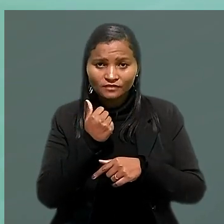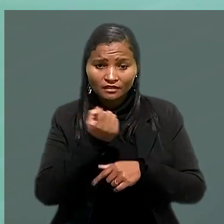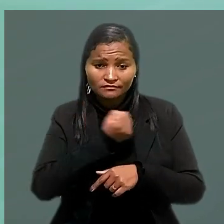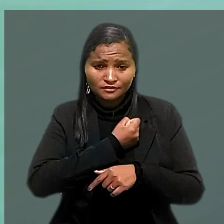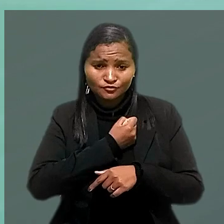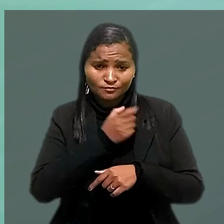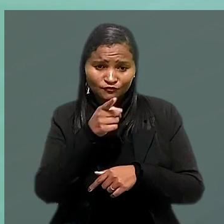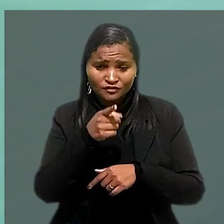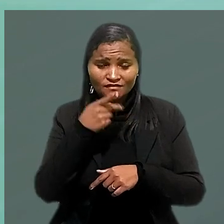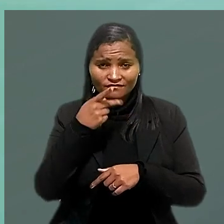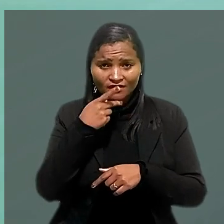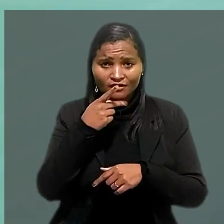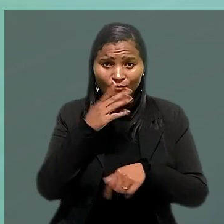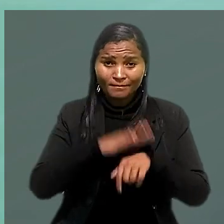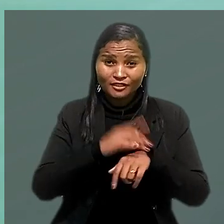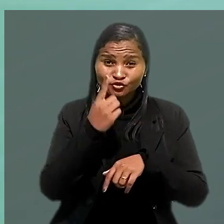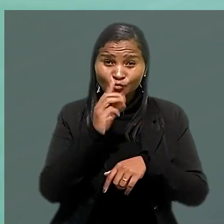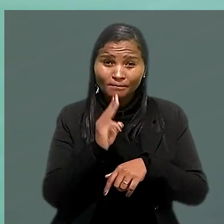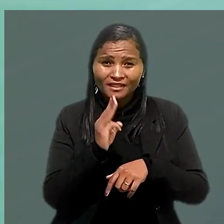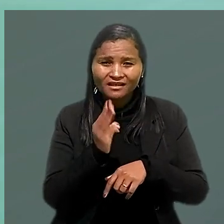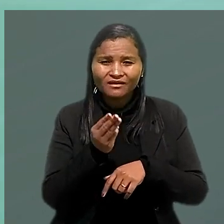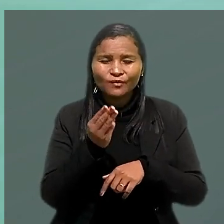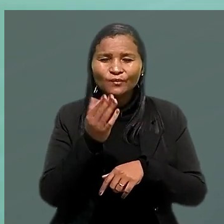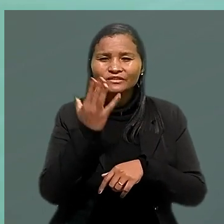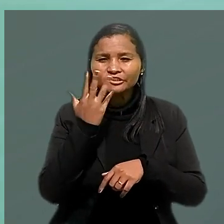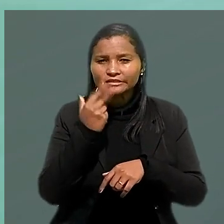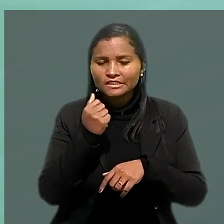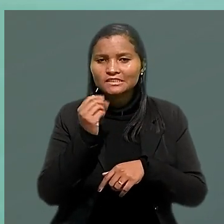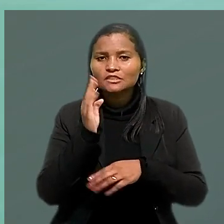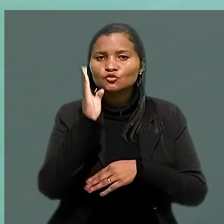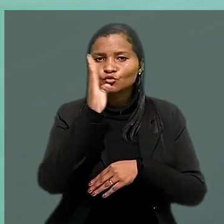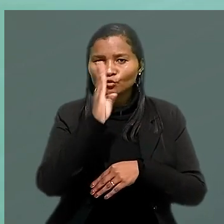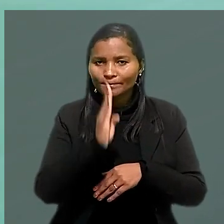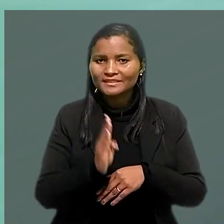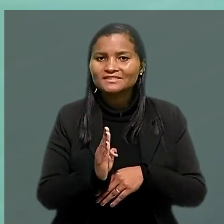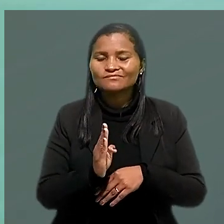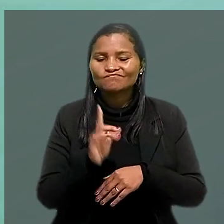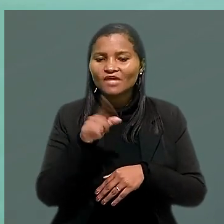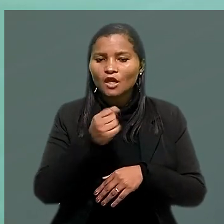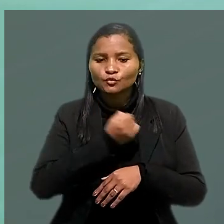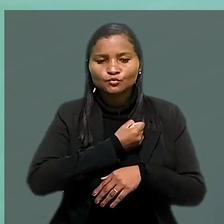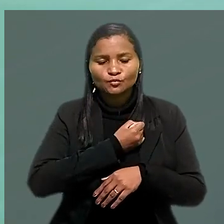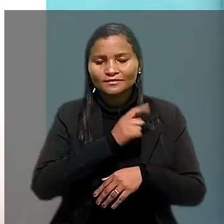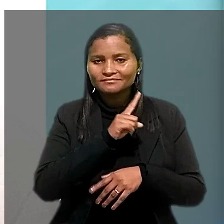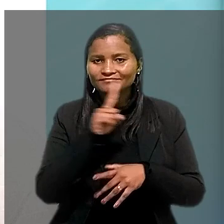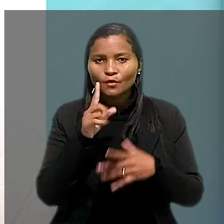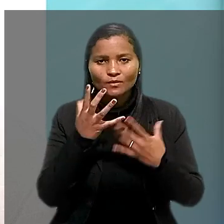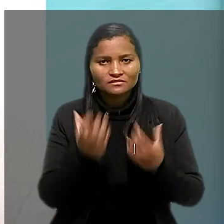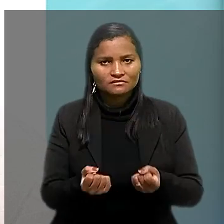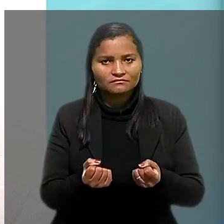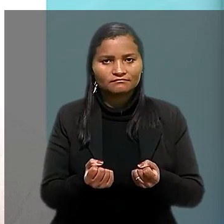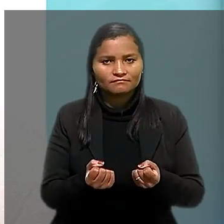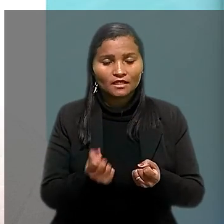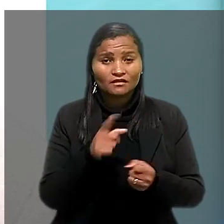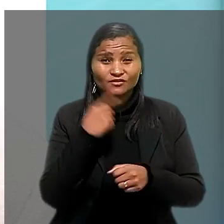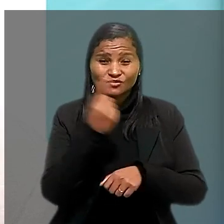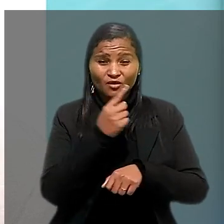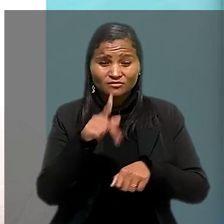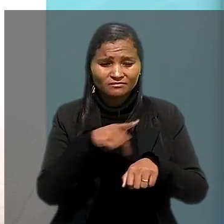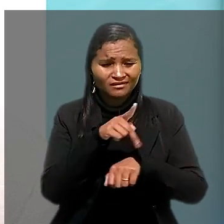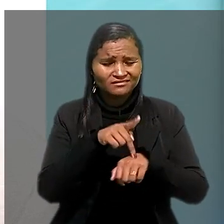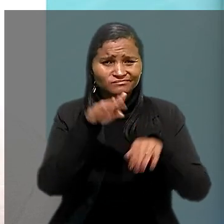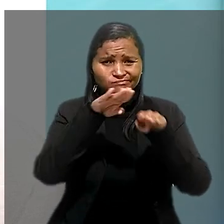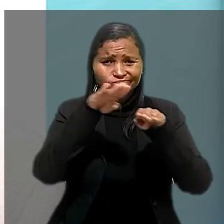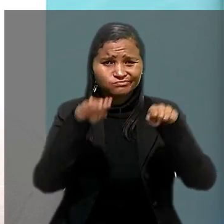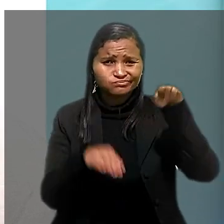esse número que você relata, mais de 1 milhão de crianças no Brasil, é um número, na verdade, inaceitável, né? Nós somos